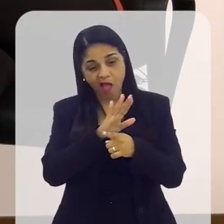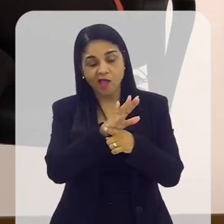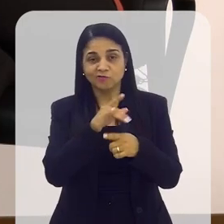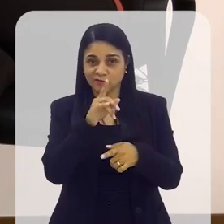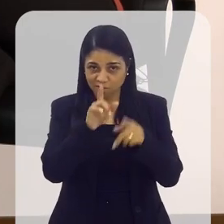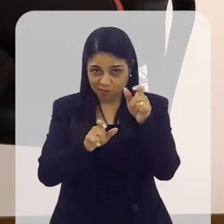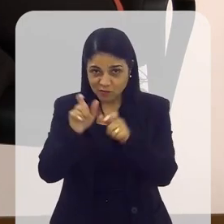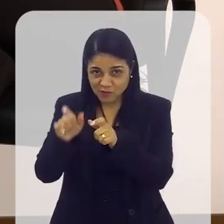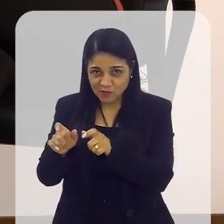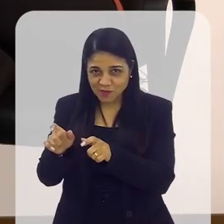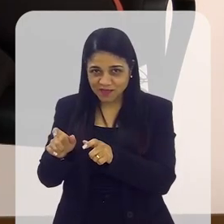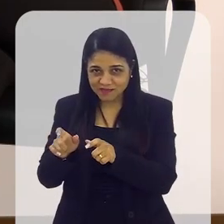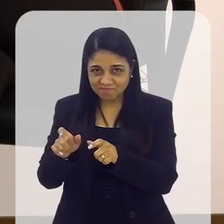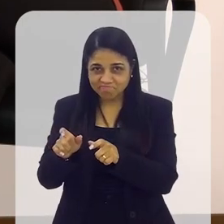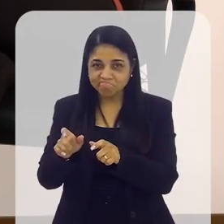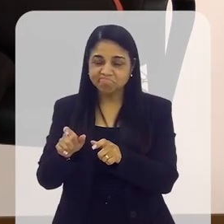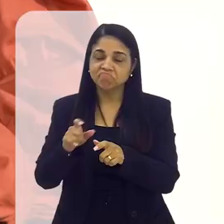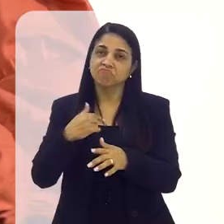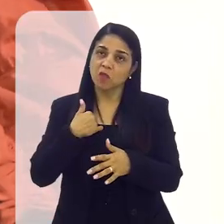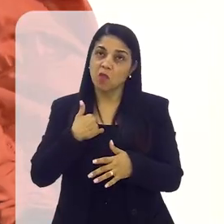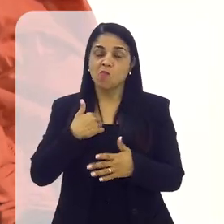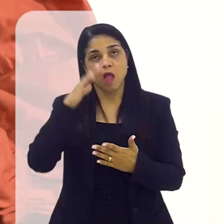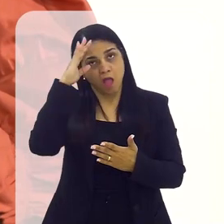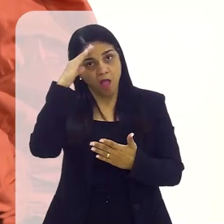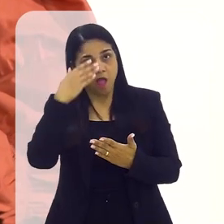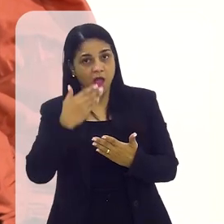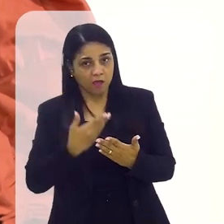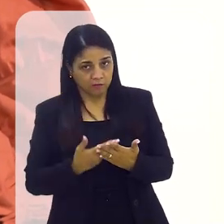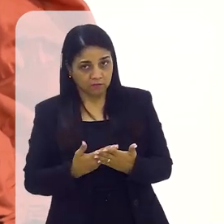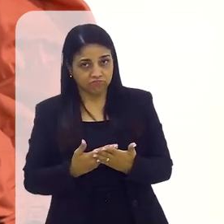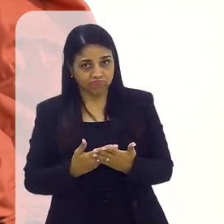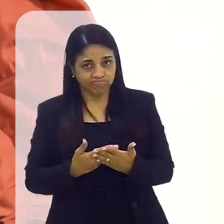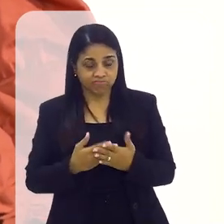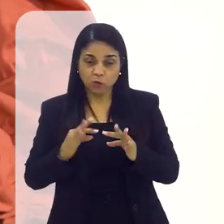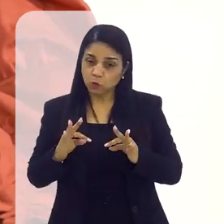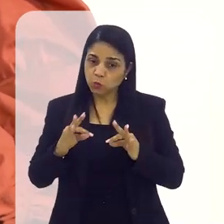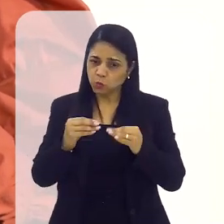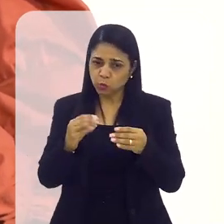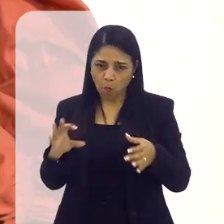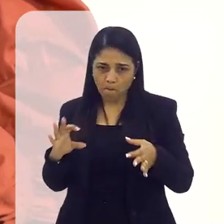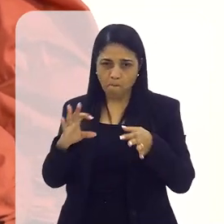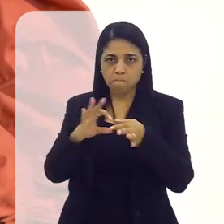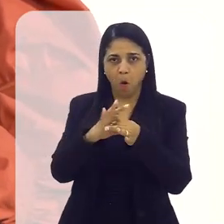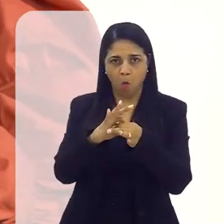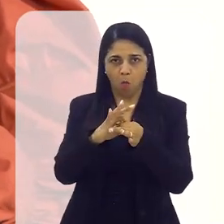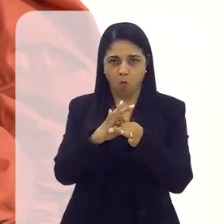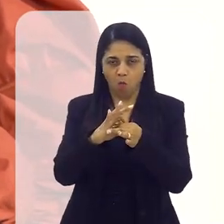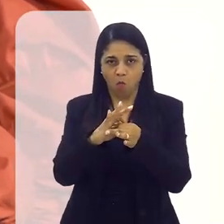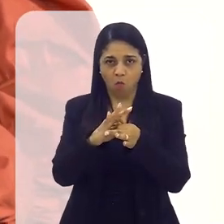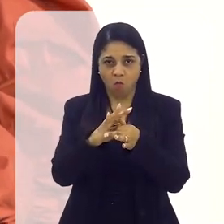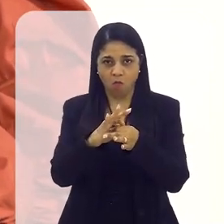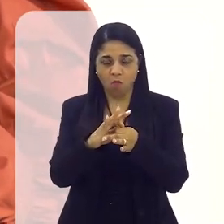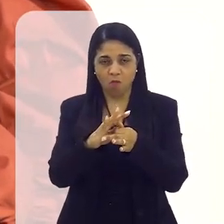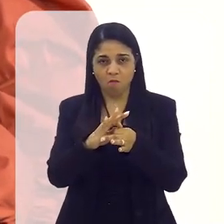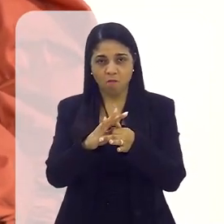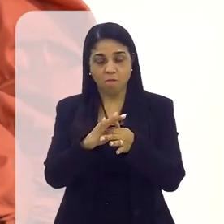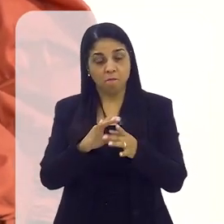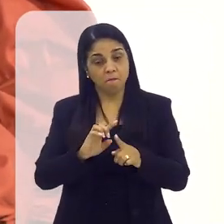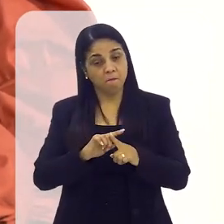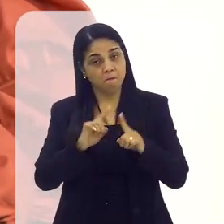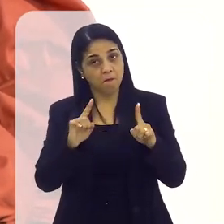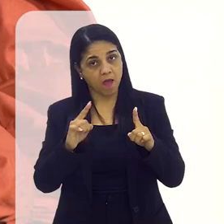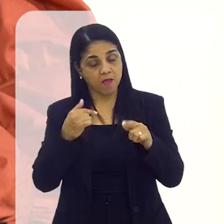para ajudar as pessoas? Eu acredito que tudo tem uma ligação, né?